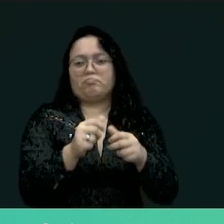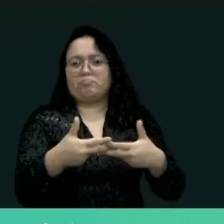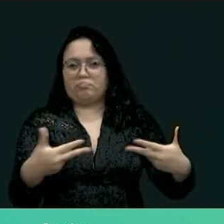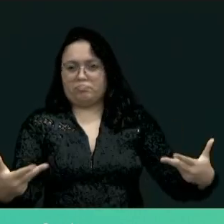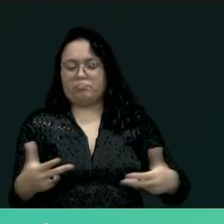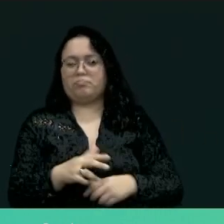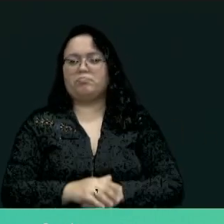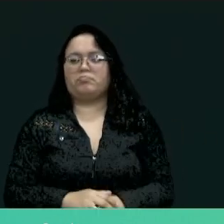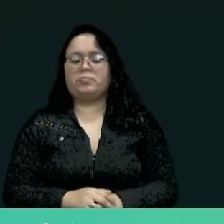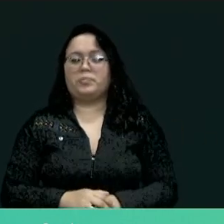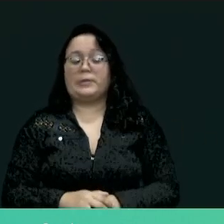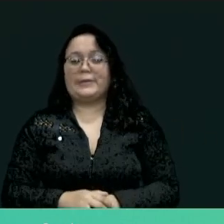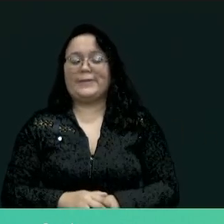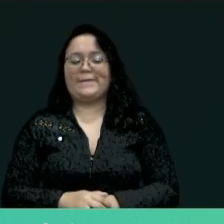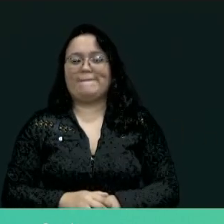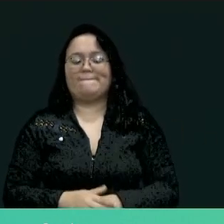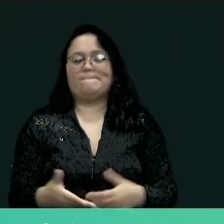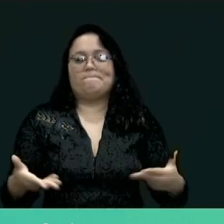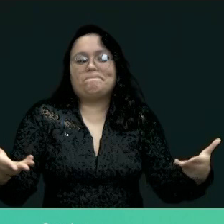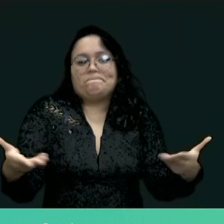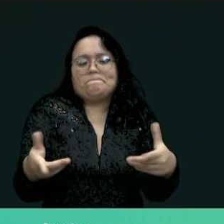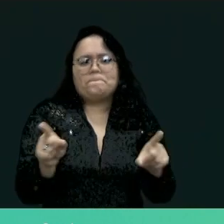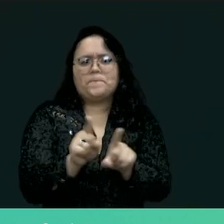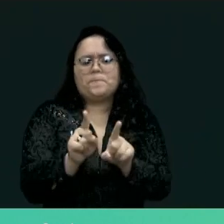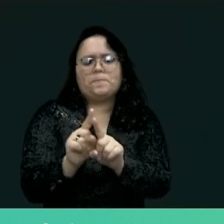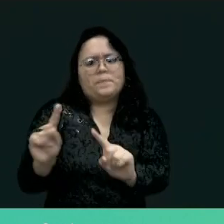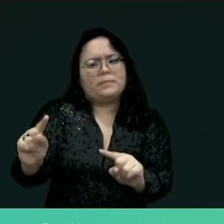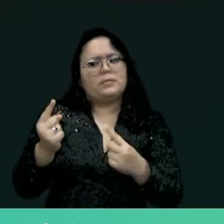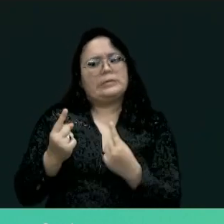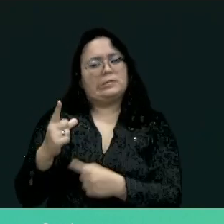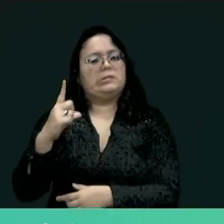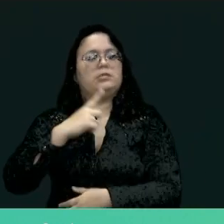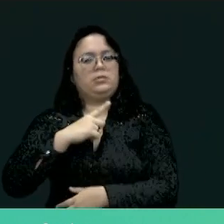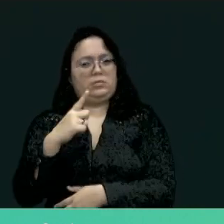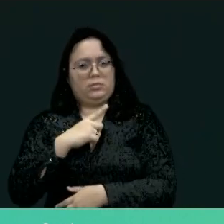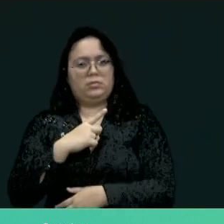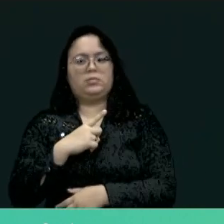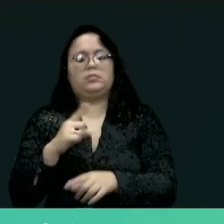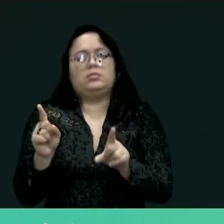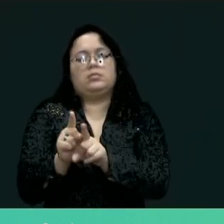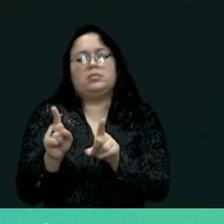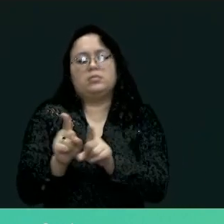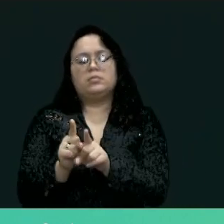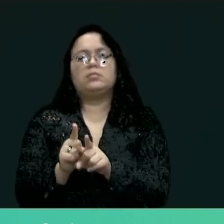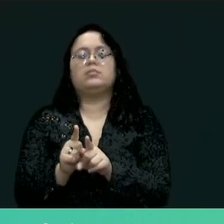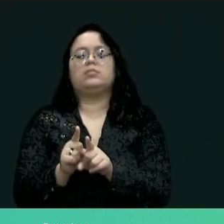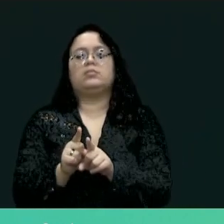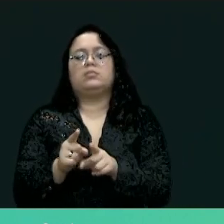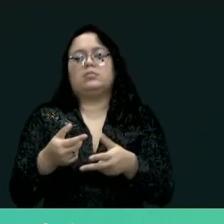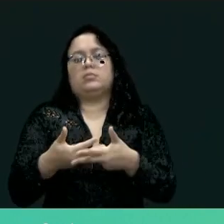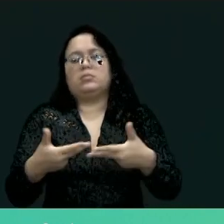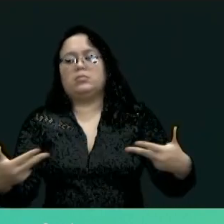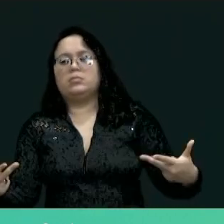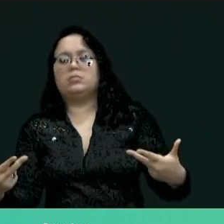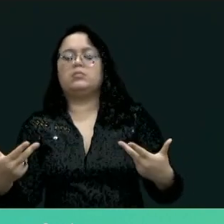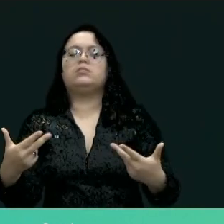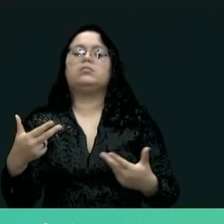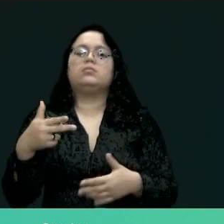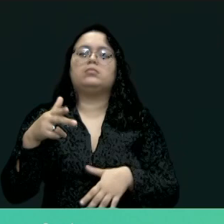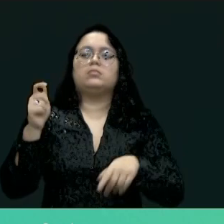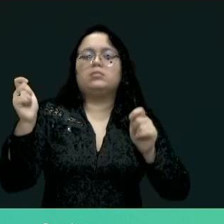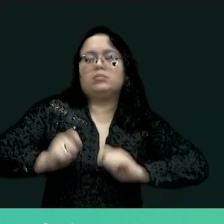seja mais simples, é bastante desafiador e é por isso que a gente tem discutido tantas